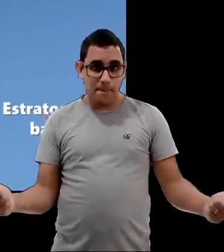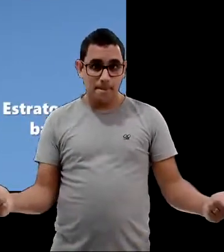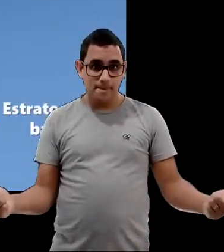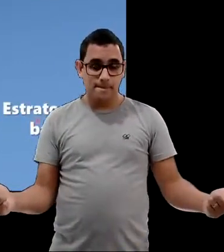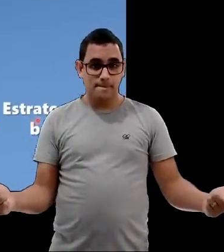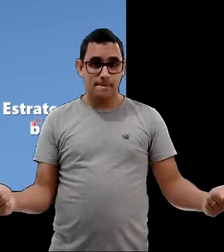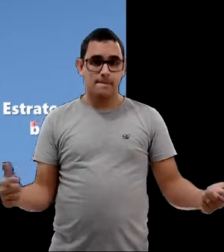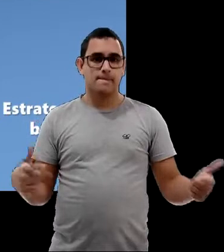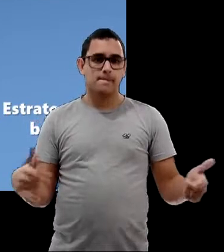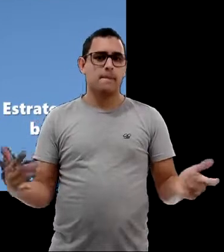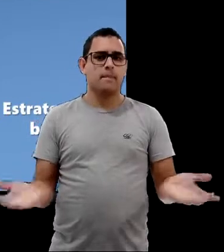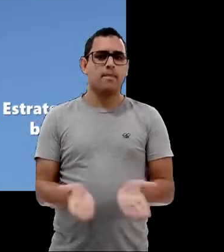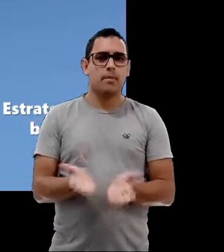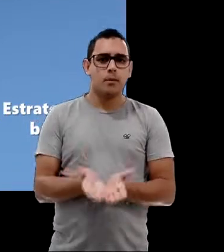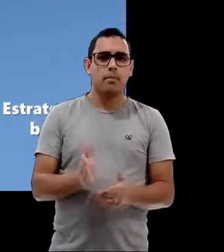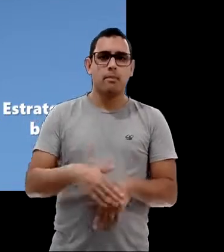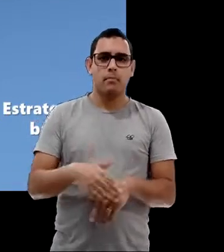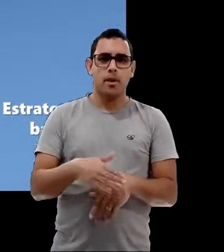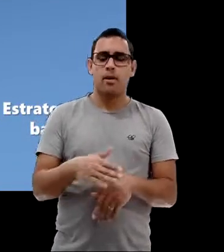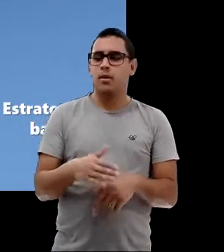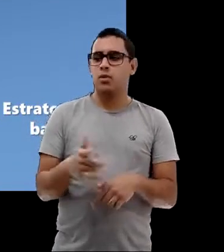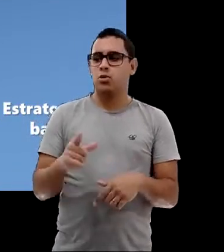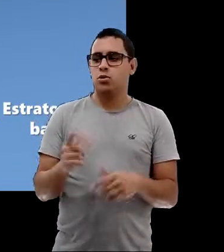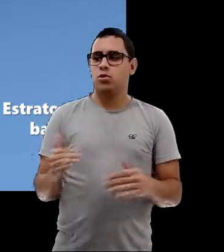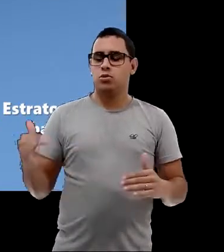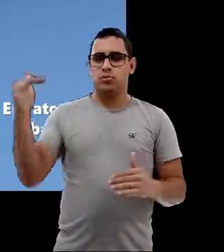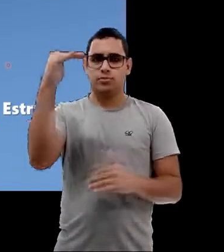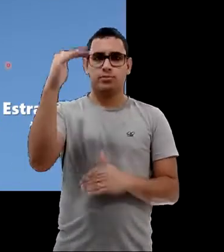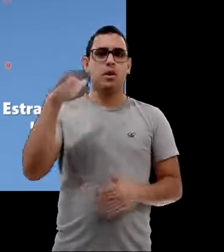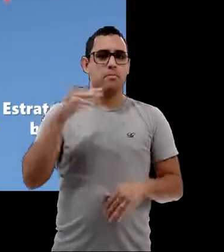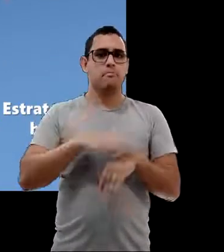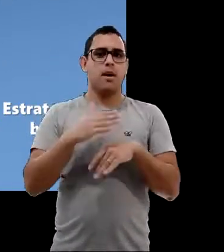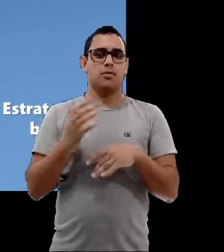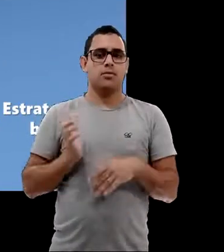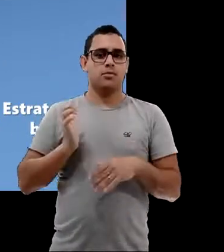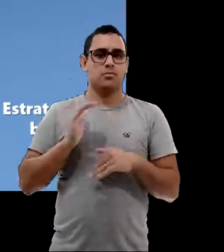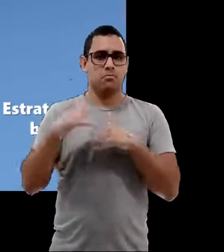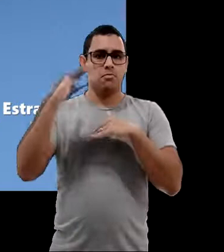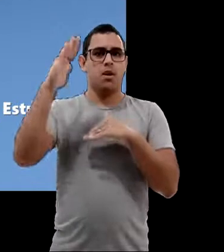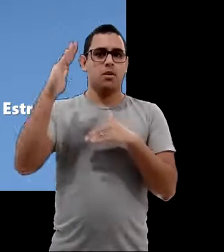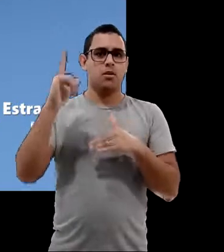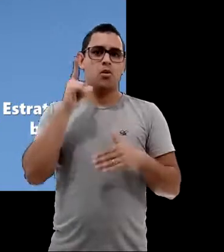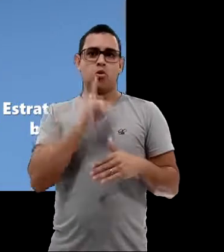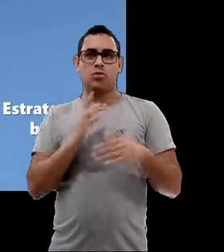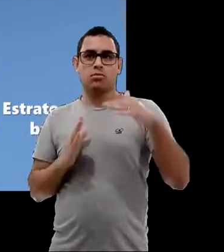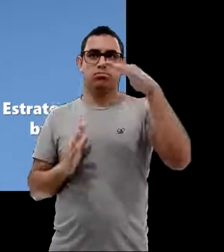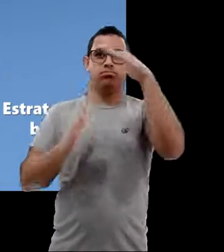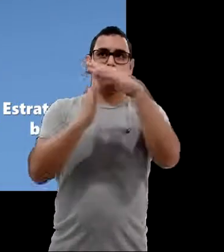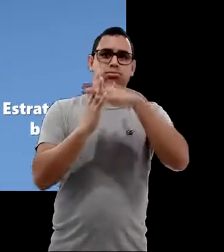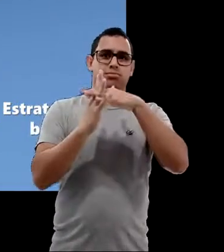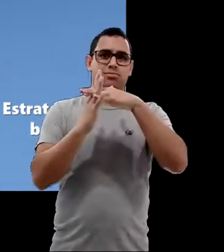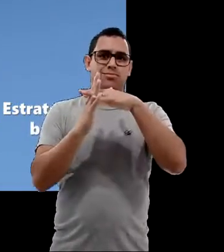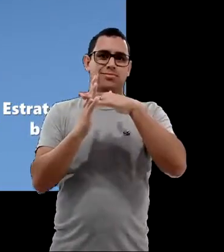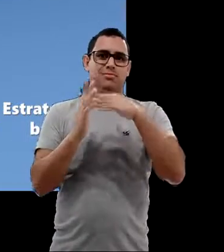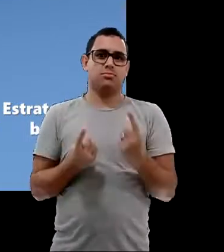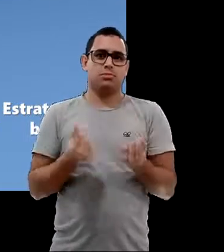inferiores são considerados mais baixos e os estratos superiores são estratos mais elevados. Então, quanto mais se aproxima do topo